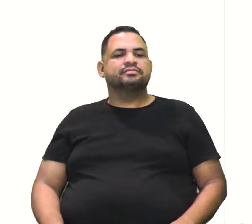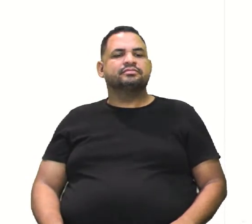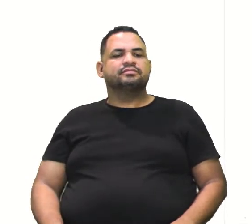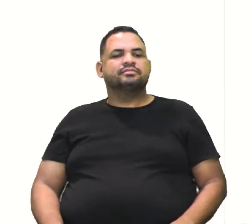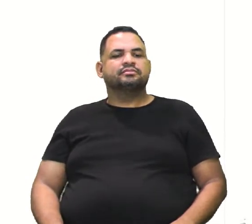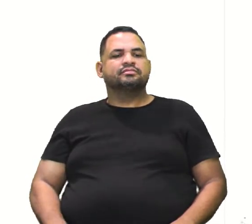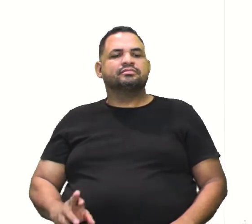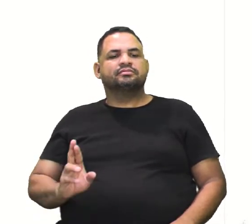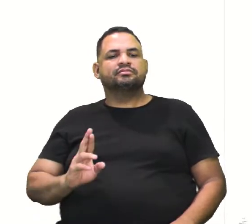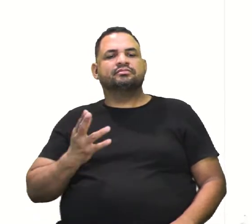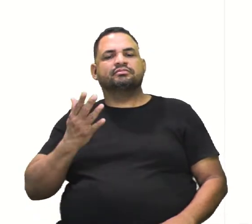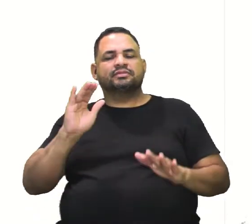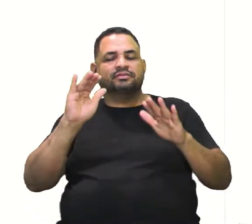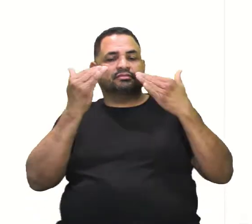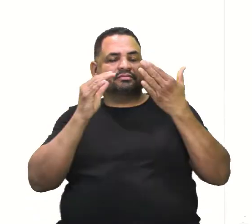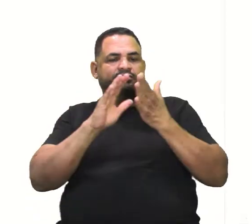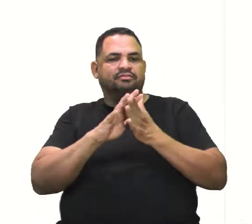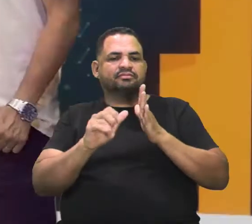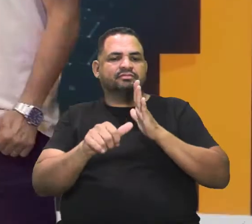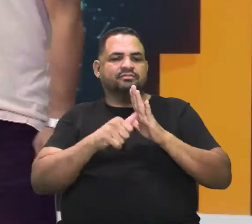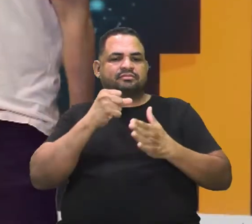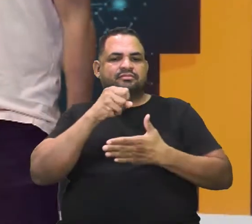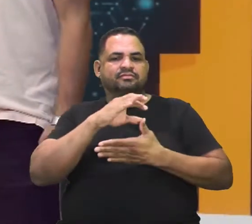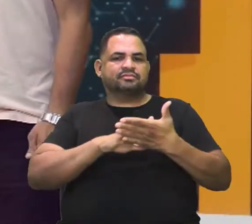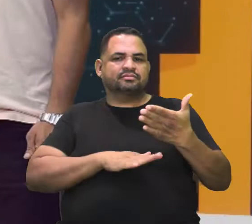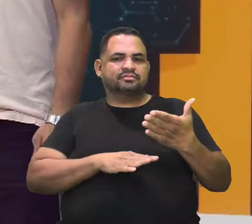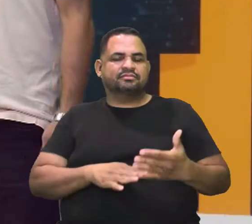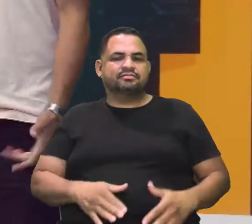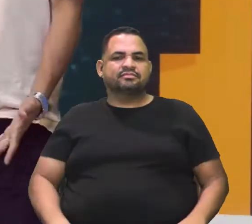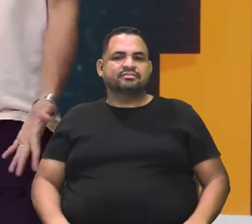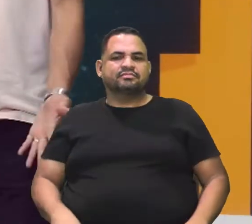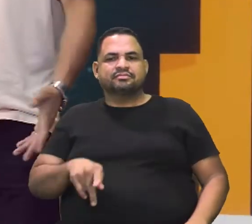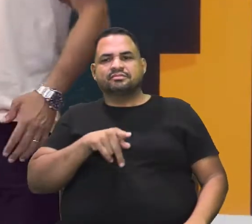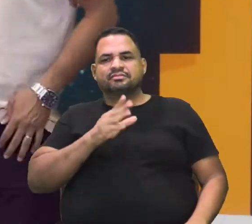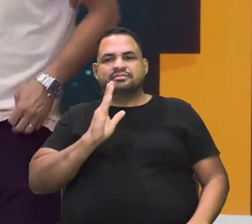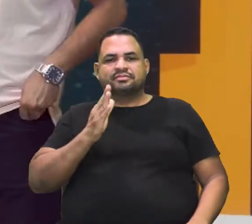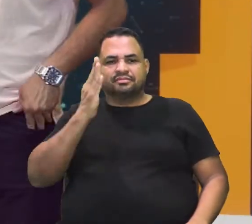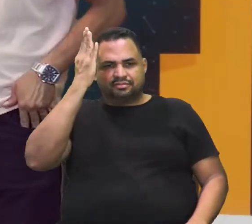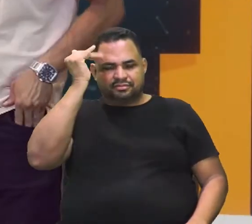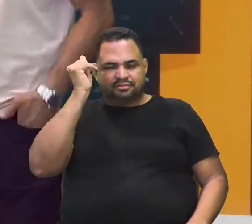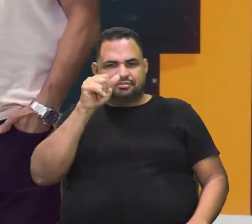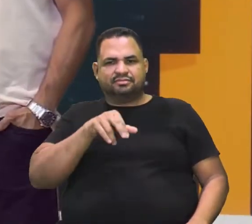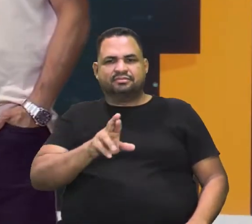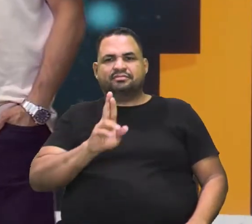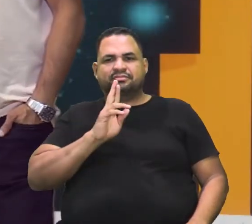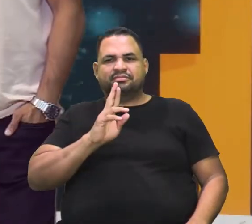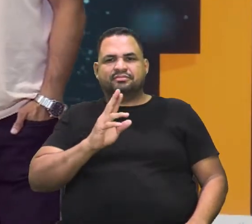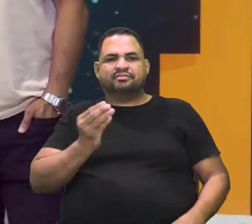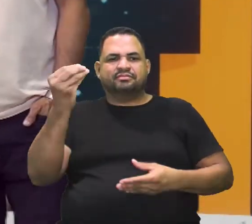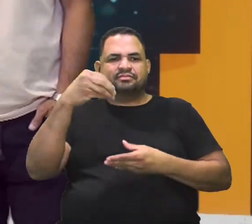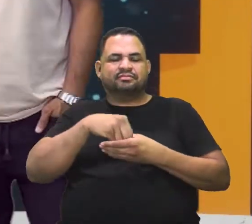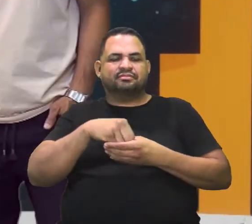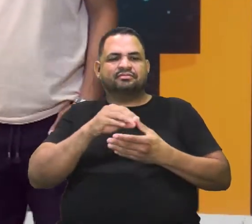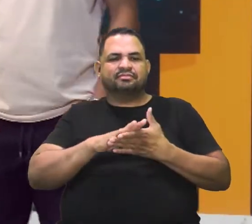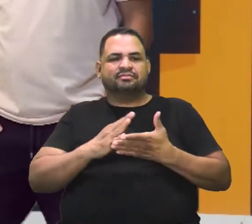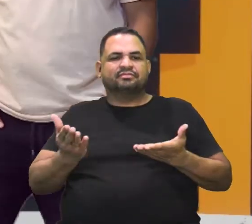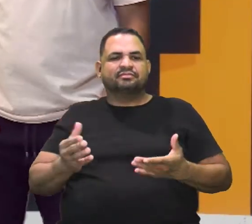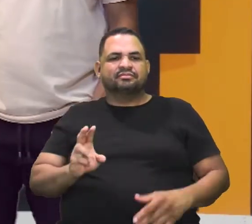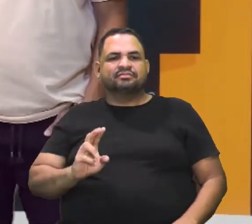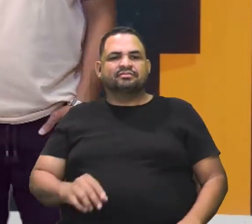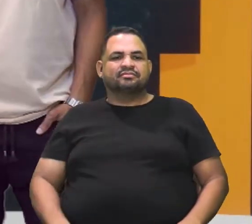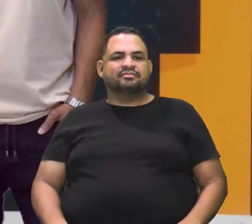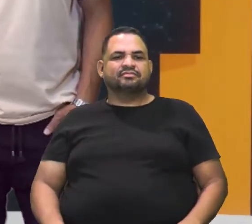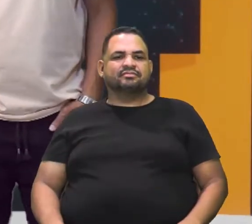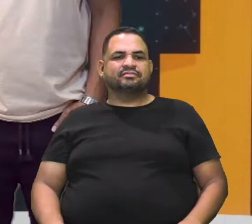irracionais. Quem ficou atento na primeira questão que a professora já sabe a resposta. Colocou lá dentro do diagrama